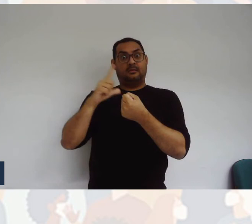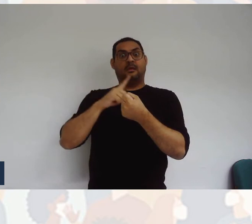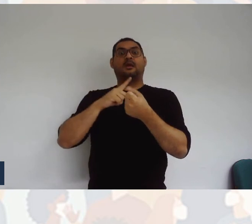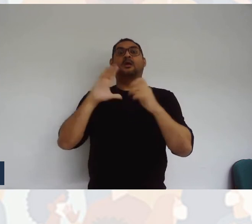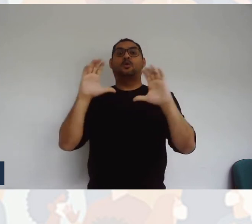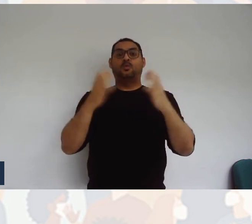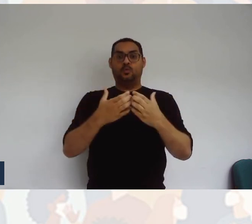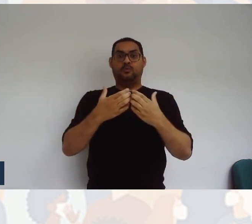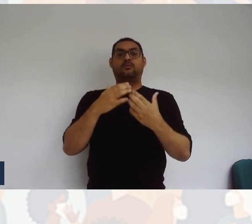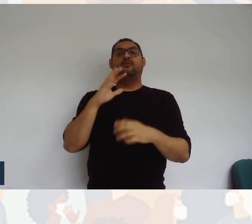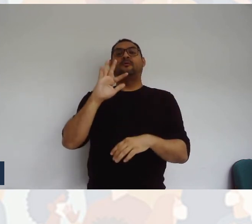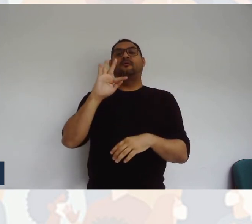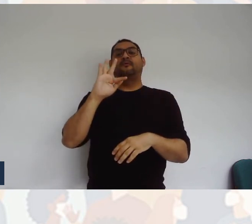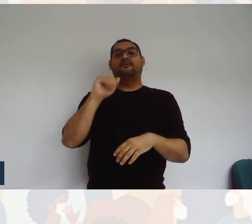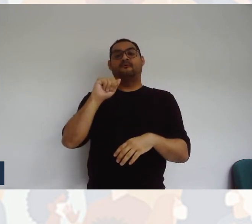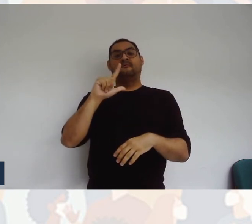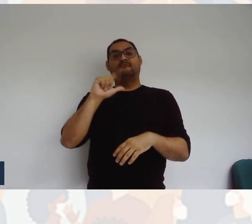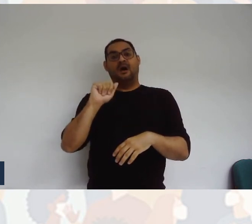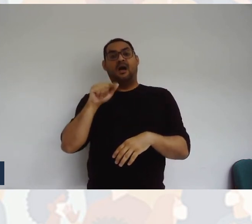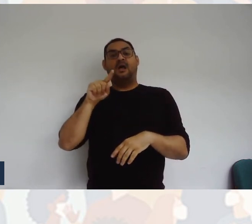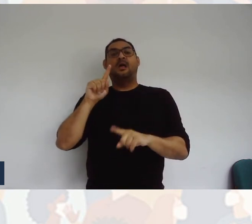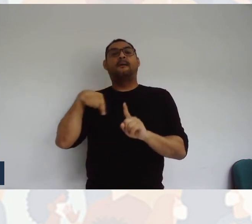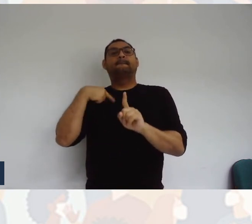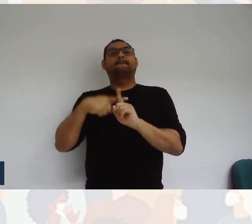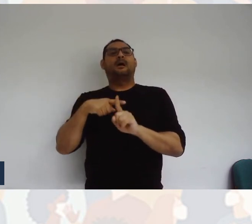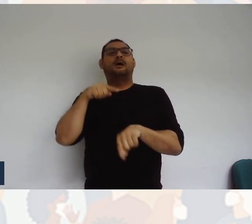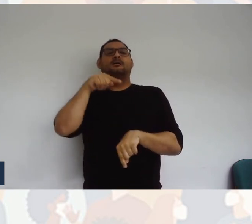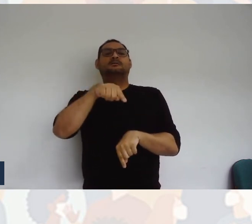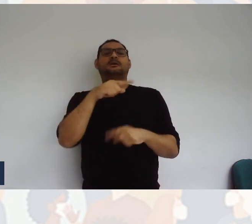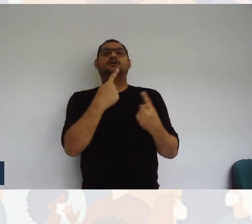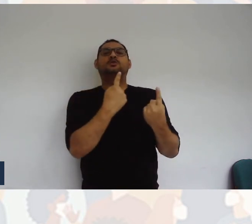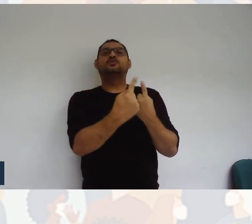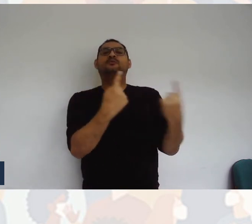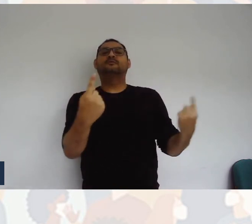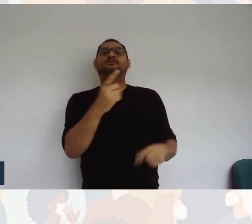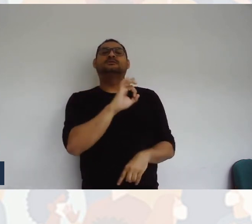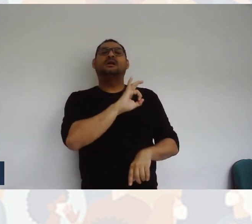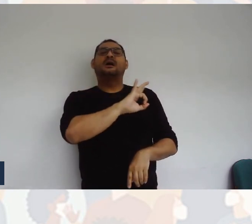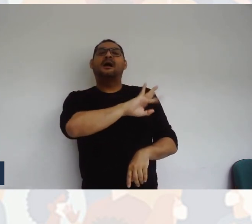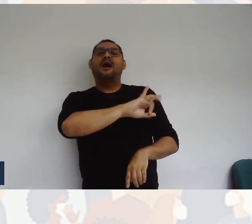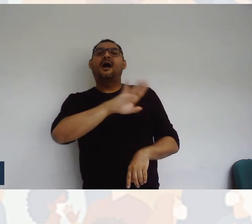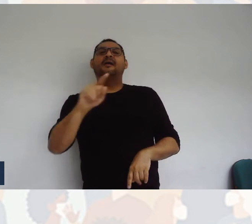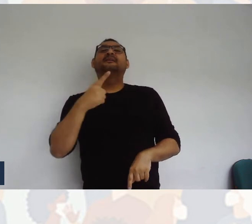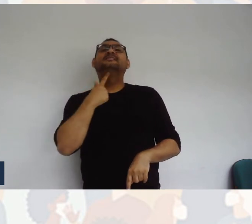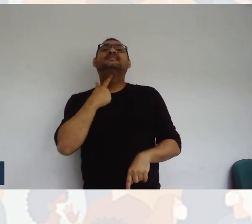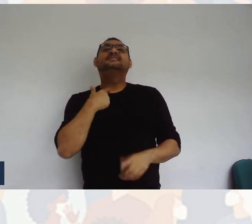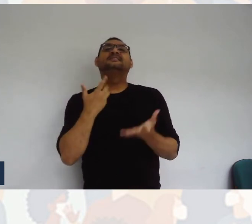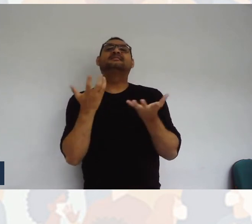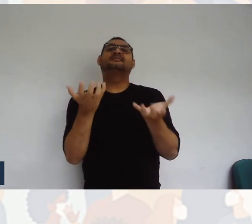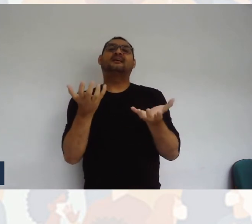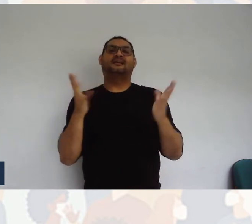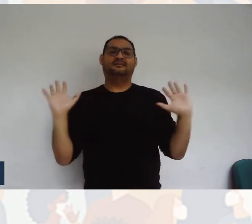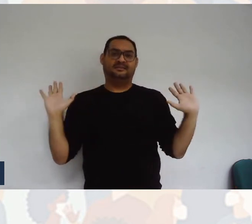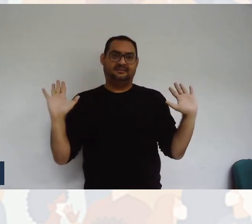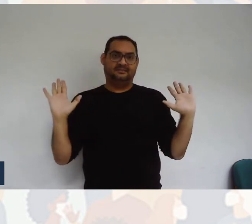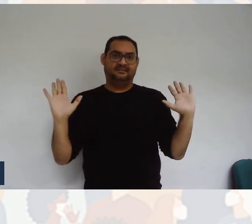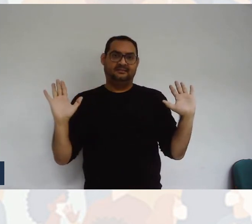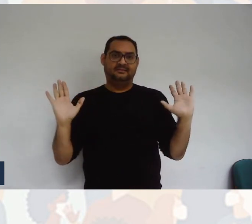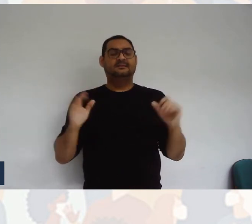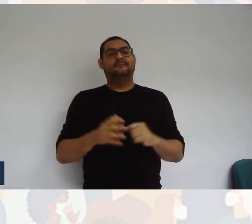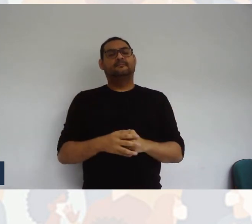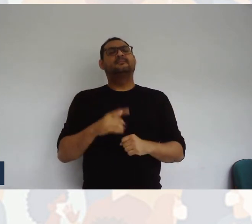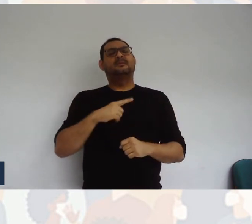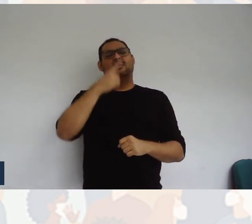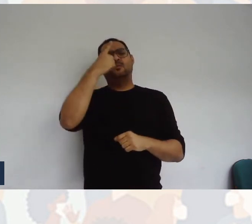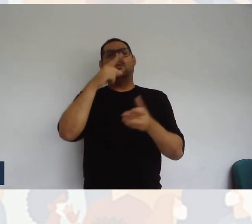pessoas investem ali, né? E também o que esse pesquisador da África